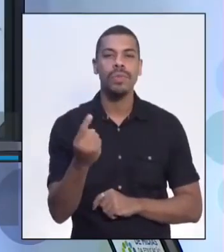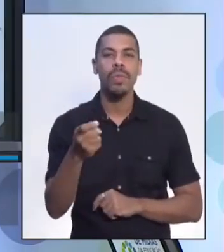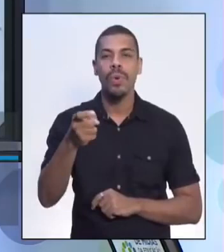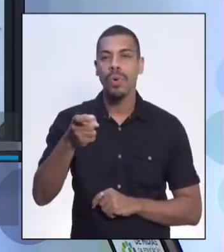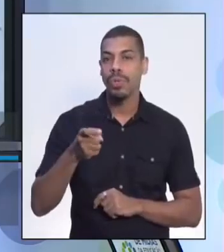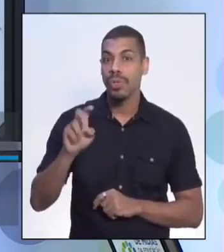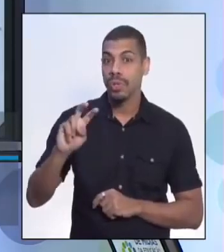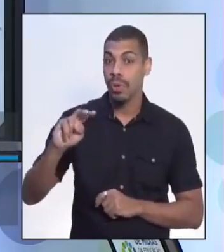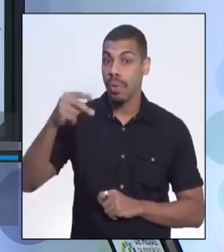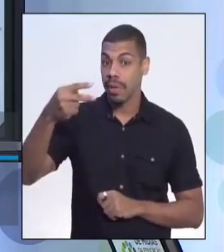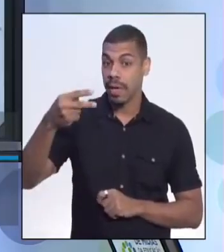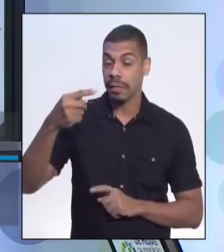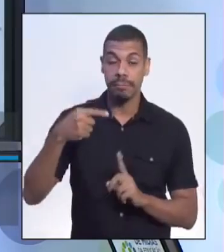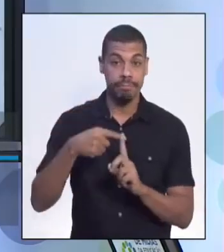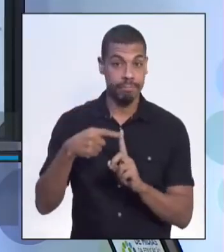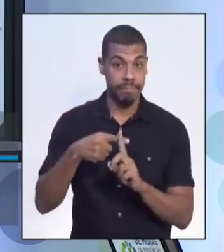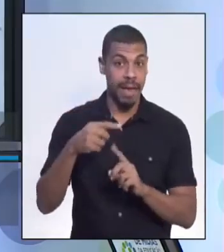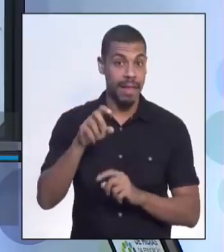quadrado mais